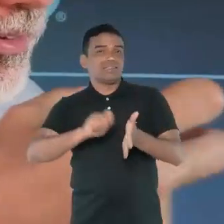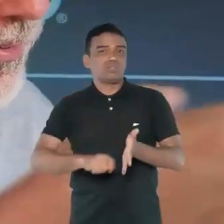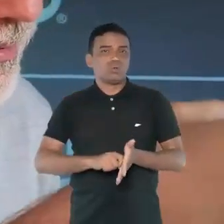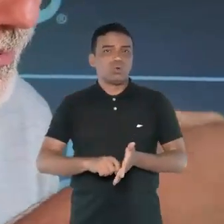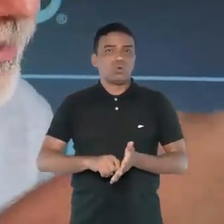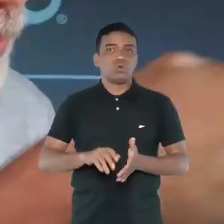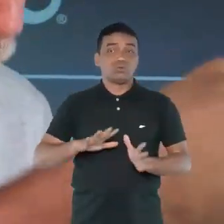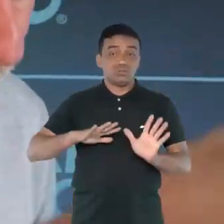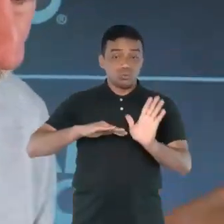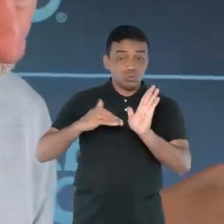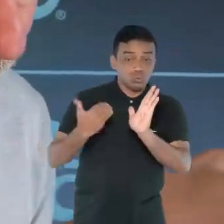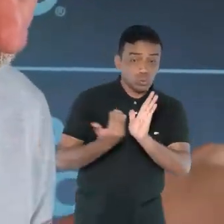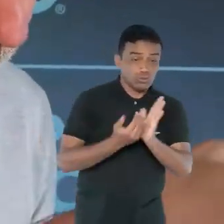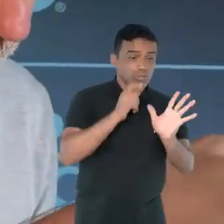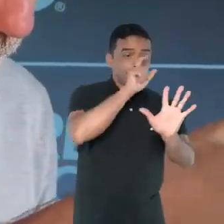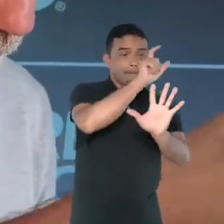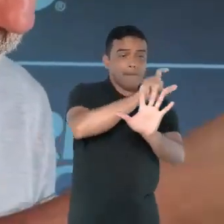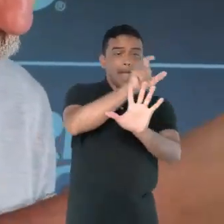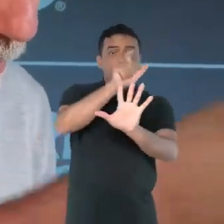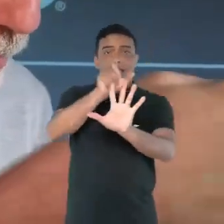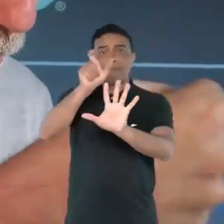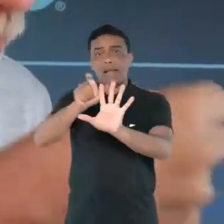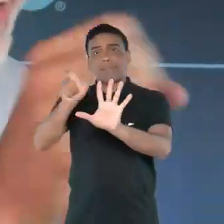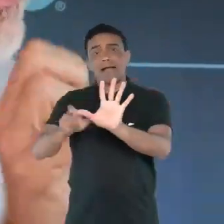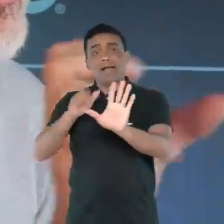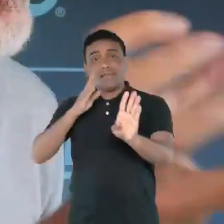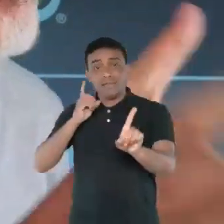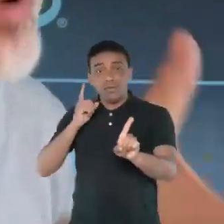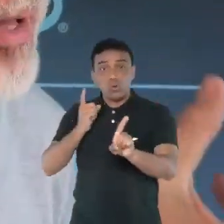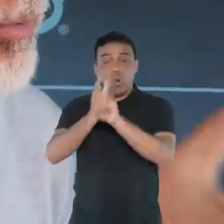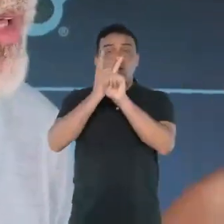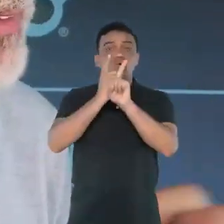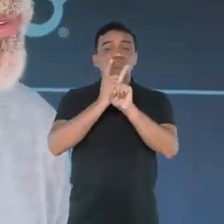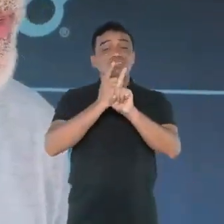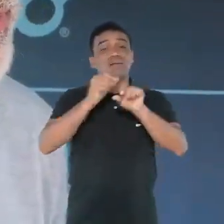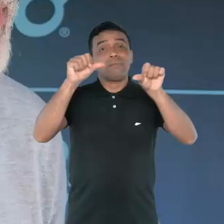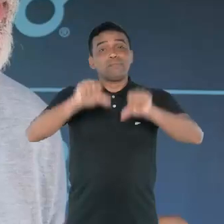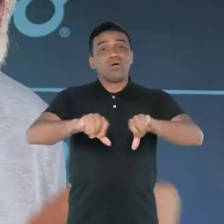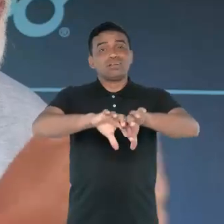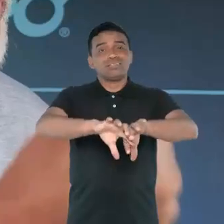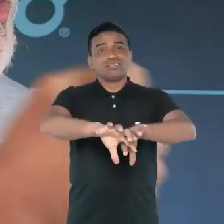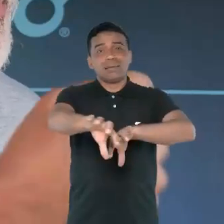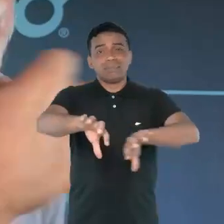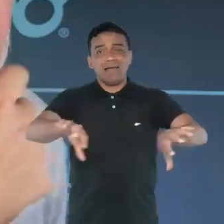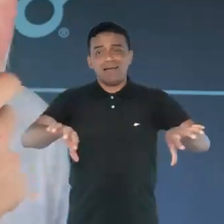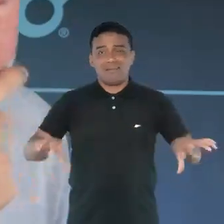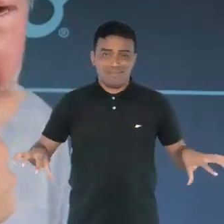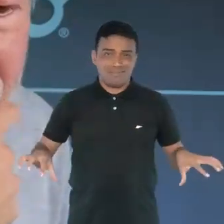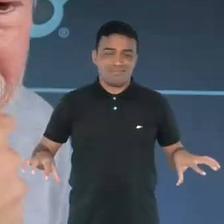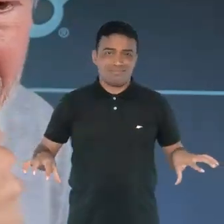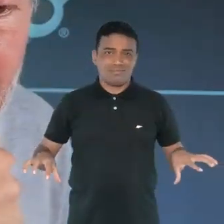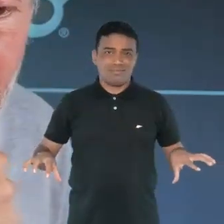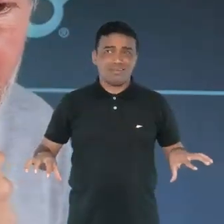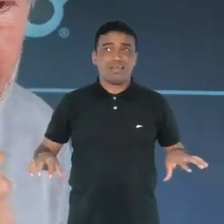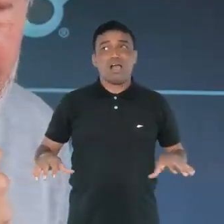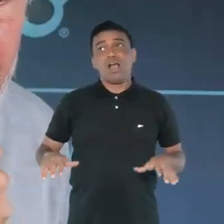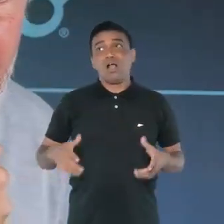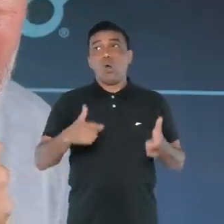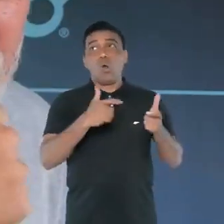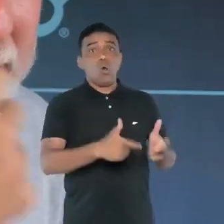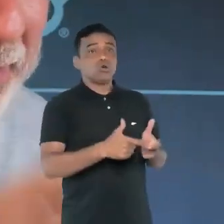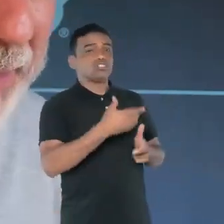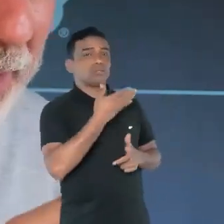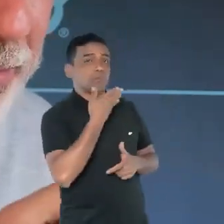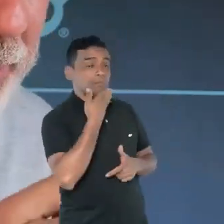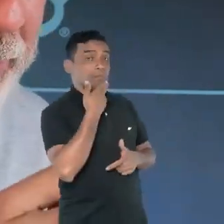todos esses se encontram e aonde pior eles se separam nessa escrita, assim, aonde de melhor,